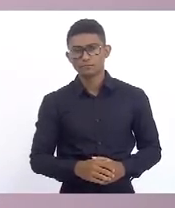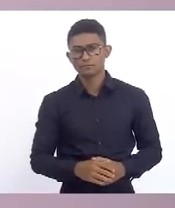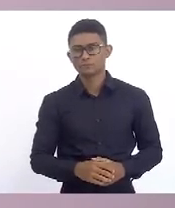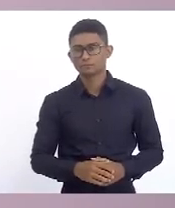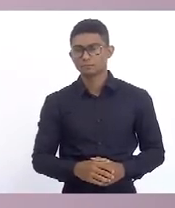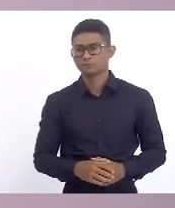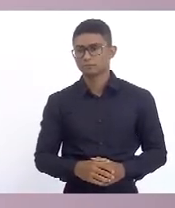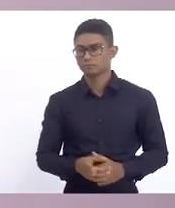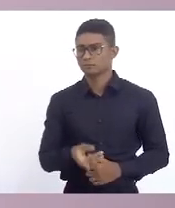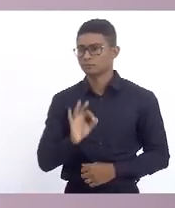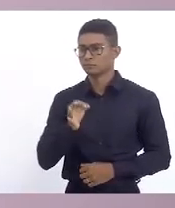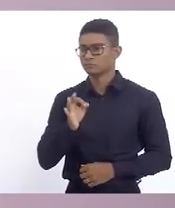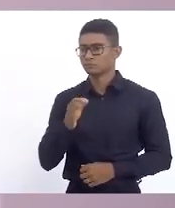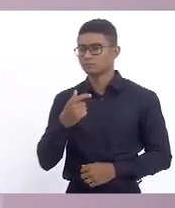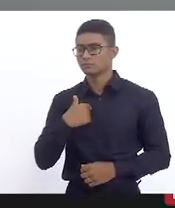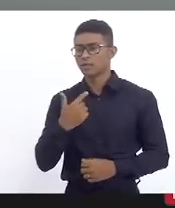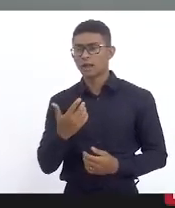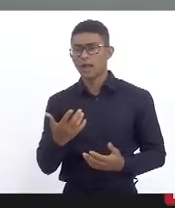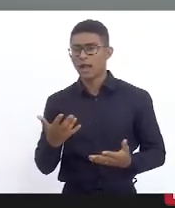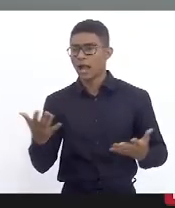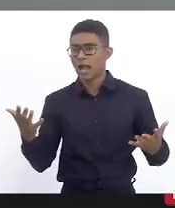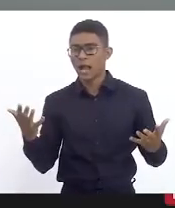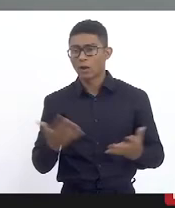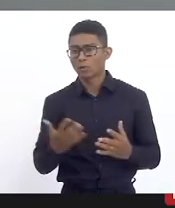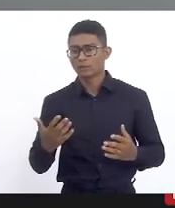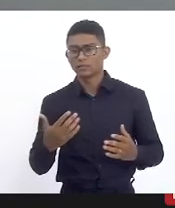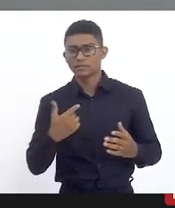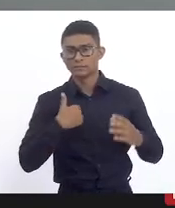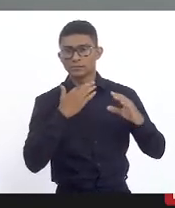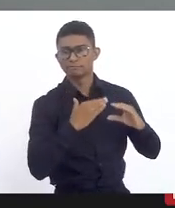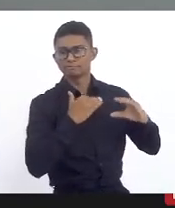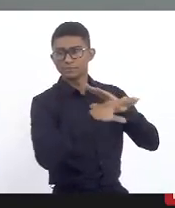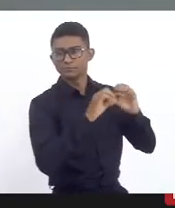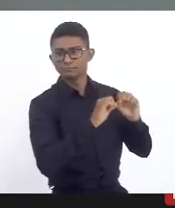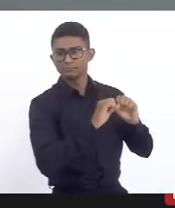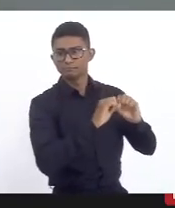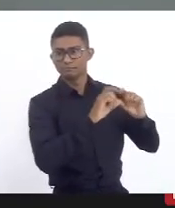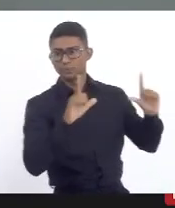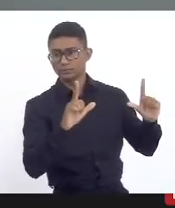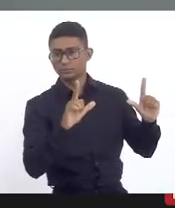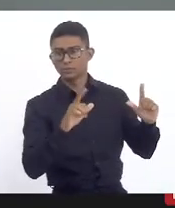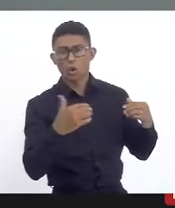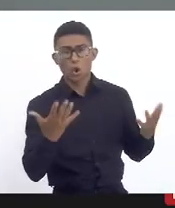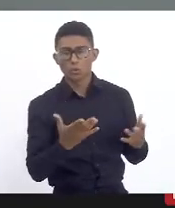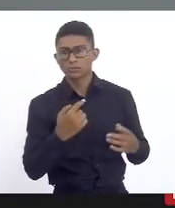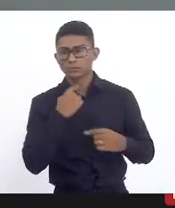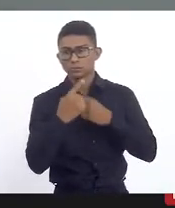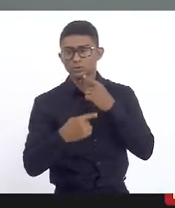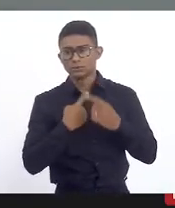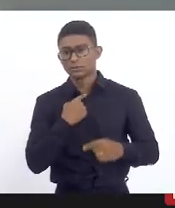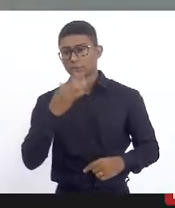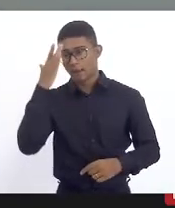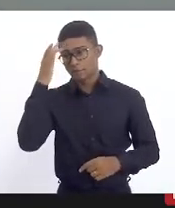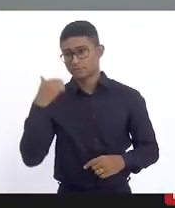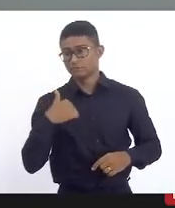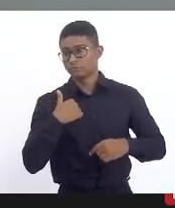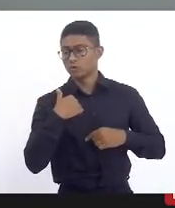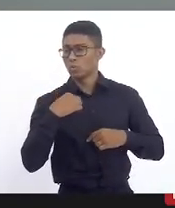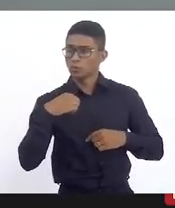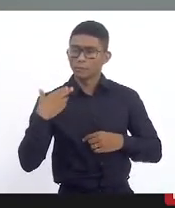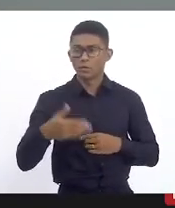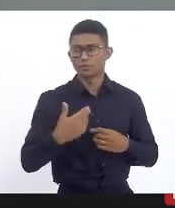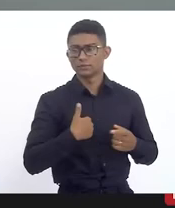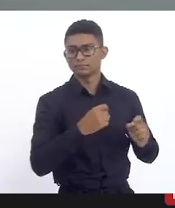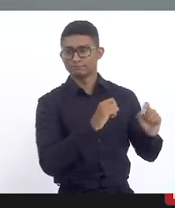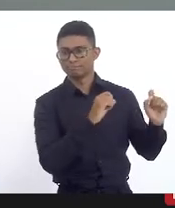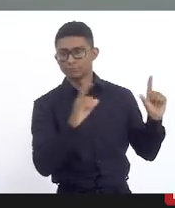Lucinha, eu vou mandar imediatamente a minha apresentação em PowerPoint, que eu hoje não pude fazer, mas eu já vou encaminhar